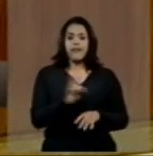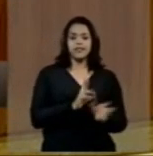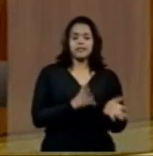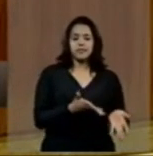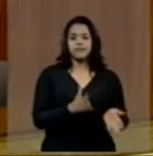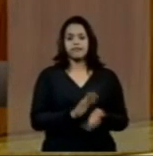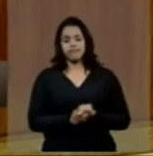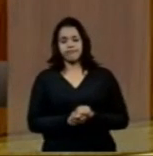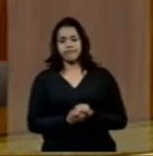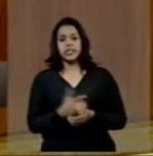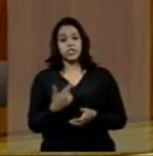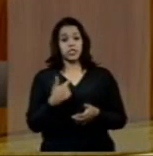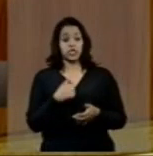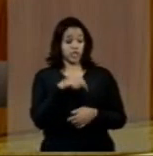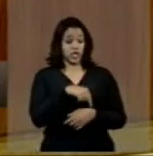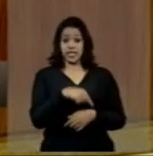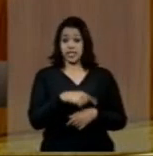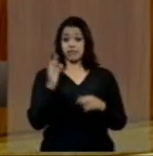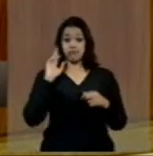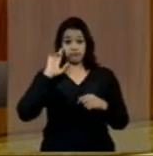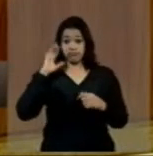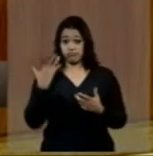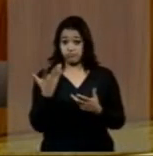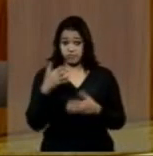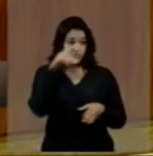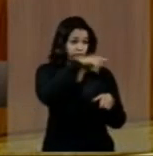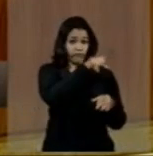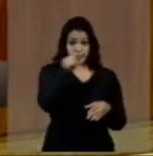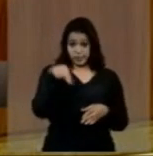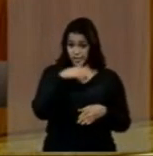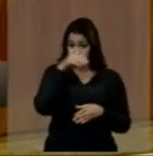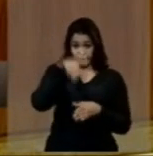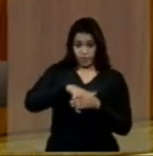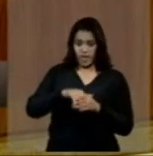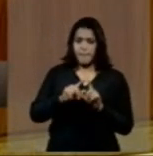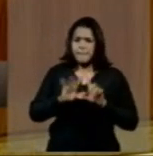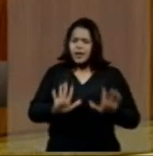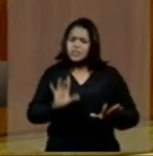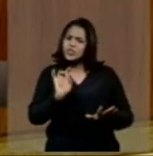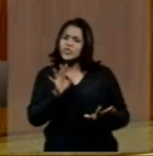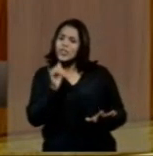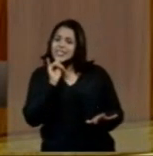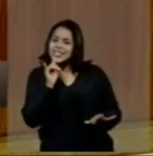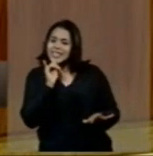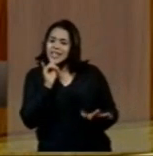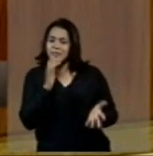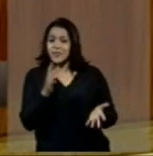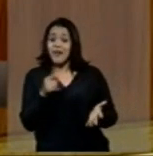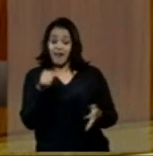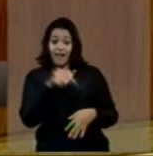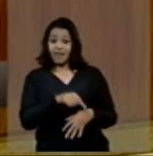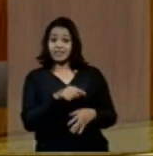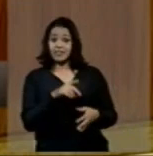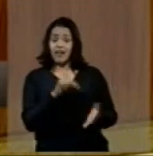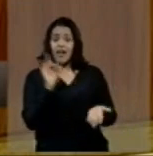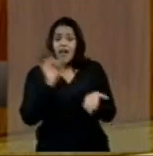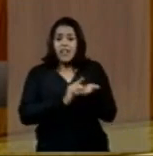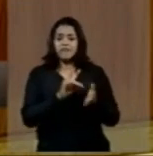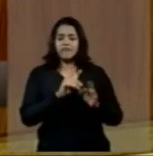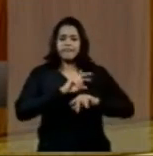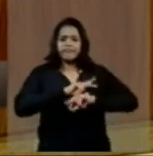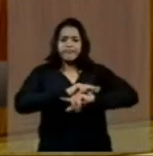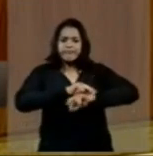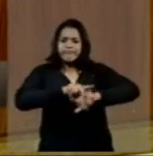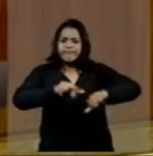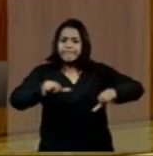razão de decidir, nem dos votos, mas é uma demonstração empírica que essa realidade ela se